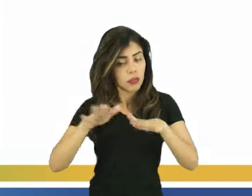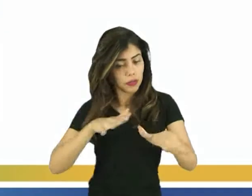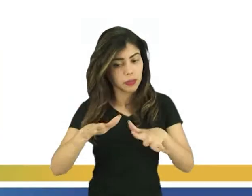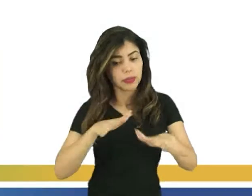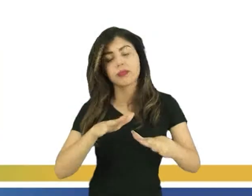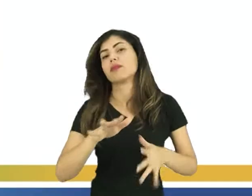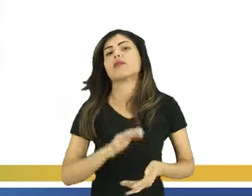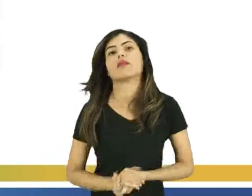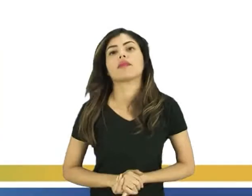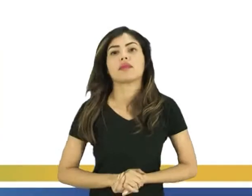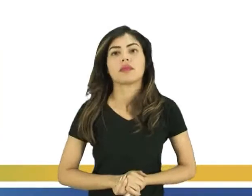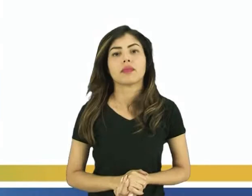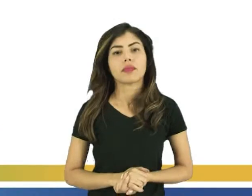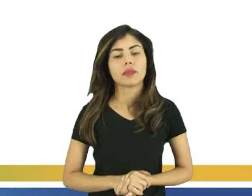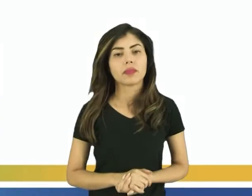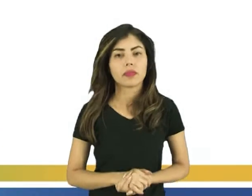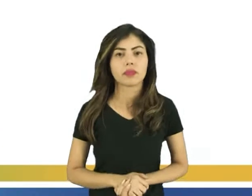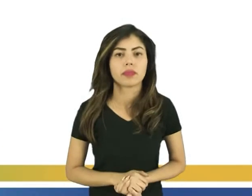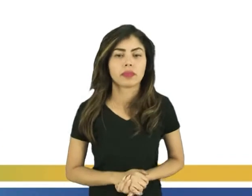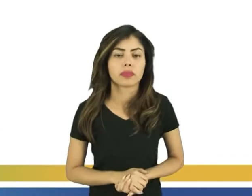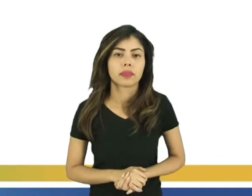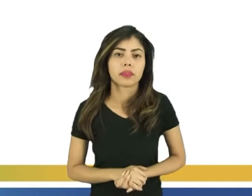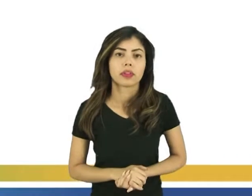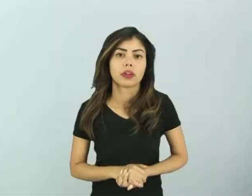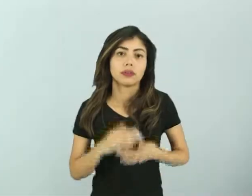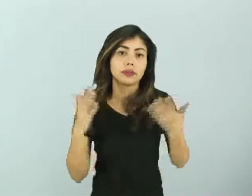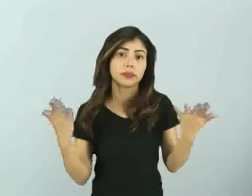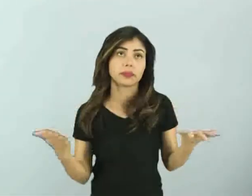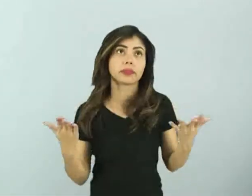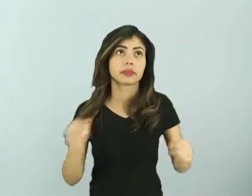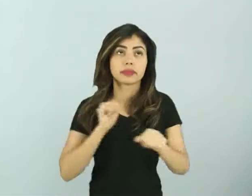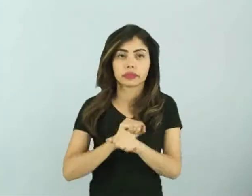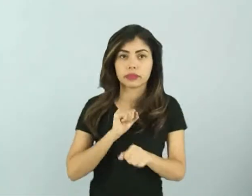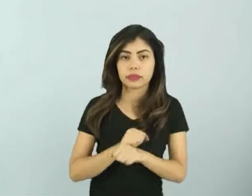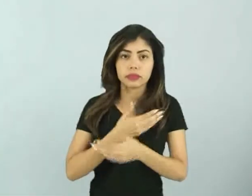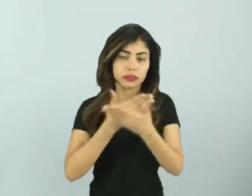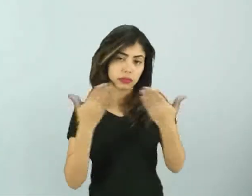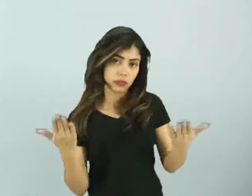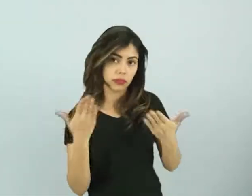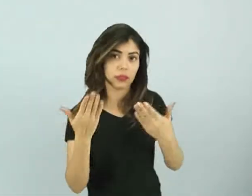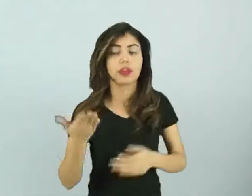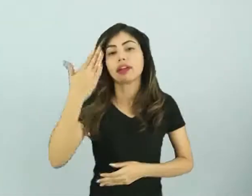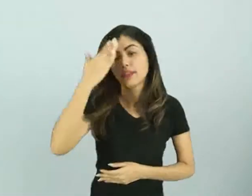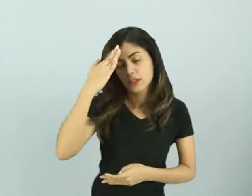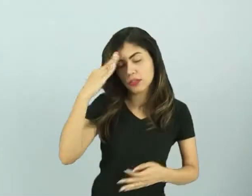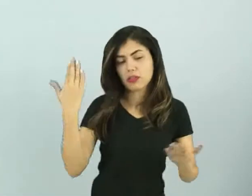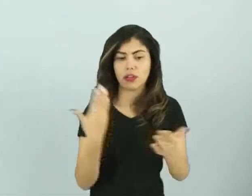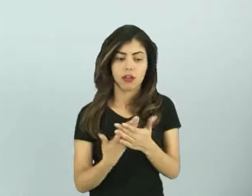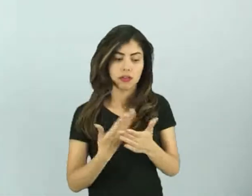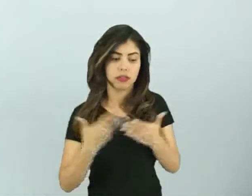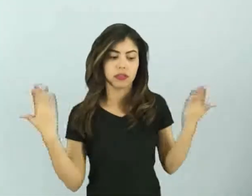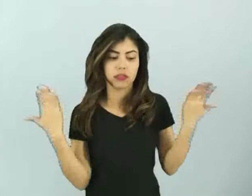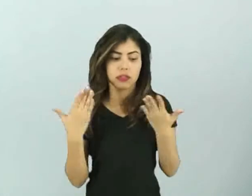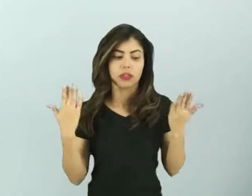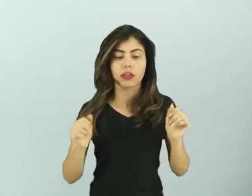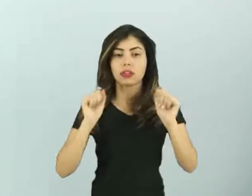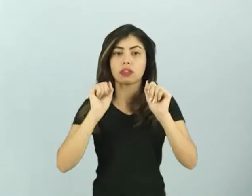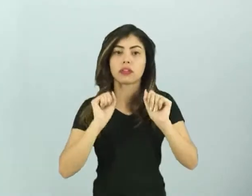também aconteça o processo de locomoção. Então é isso, eu espero que vocês tenham compreendido a aula de hoje. Na